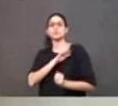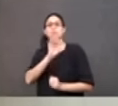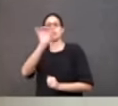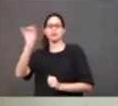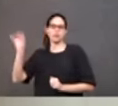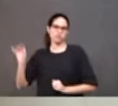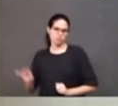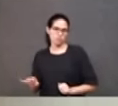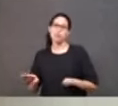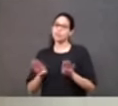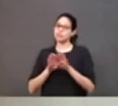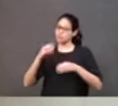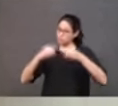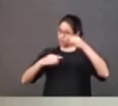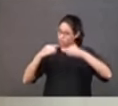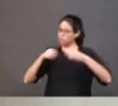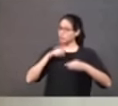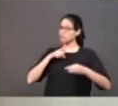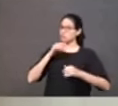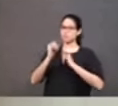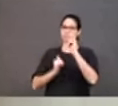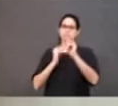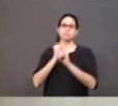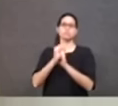transmitido simultaneamente pela internet, no